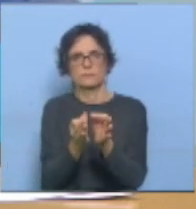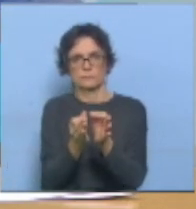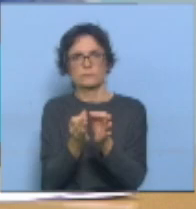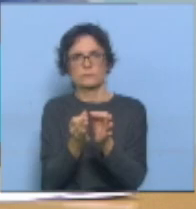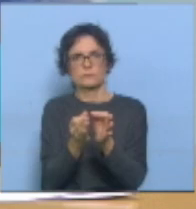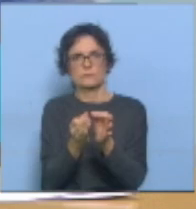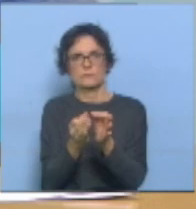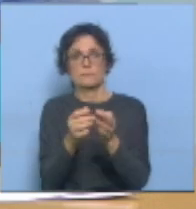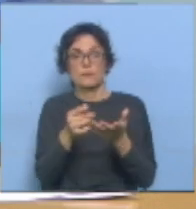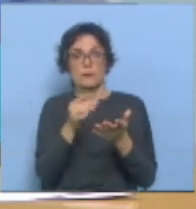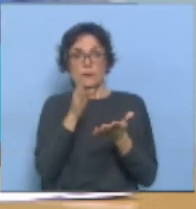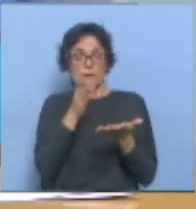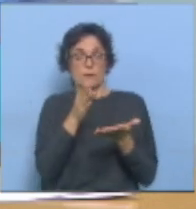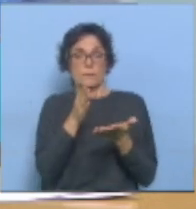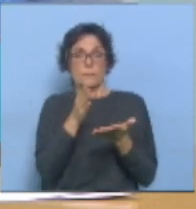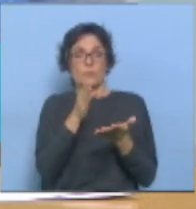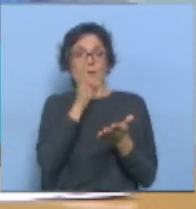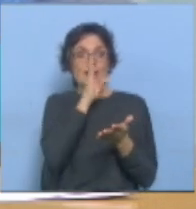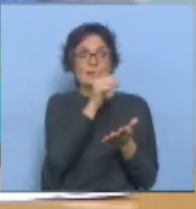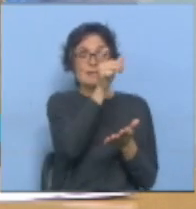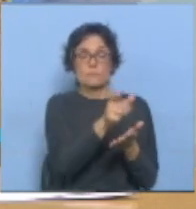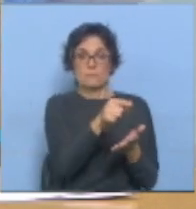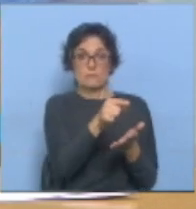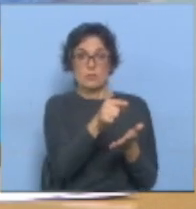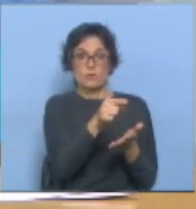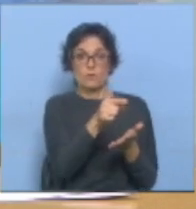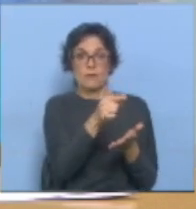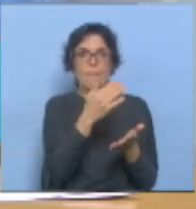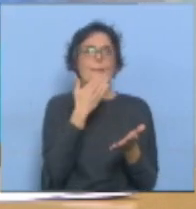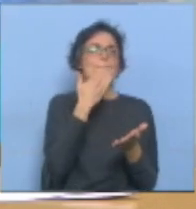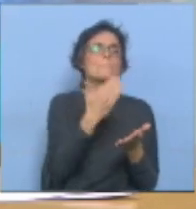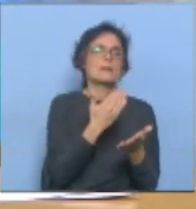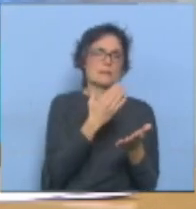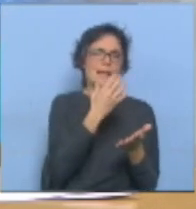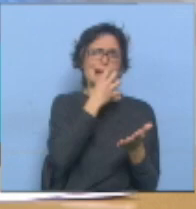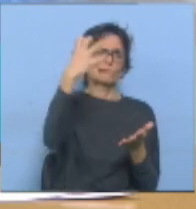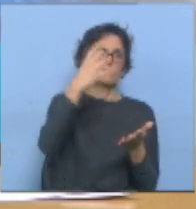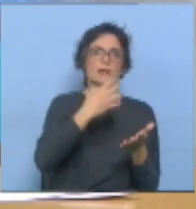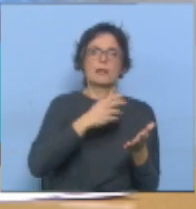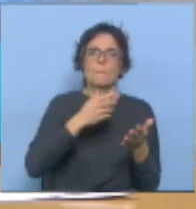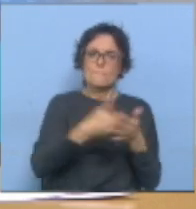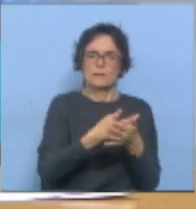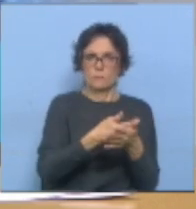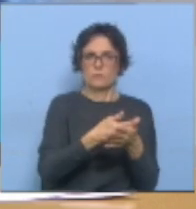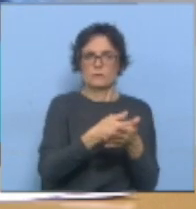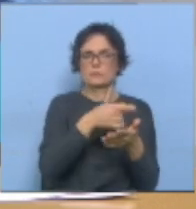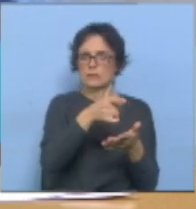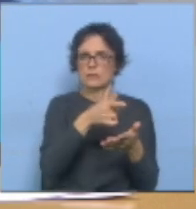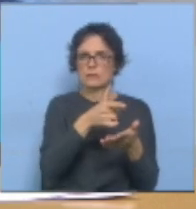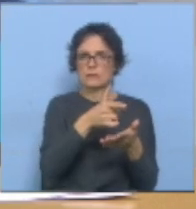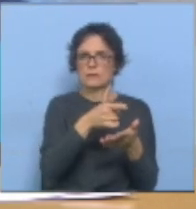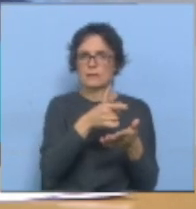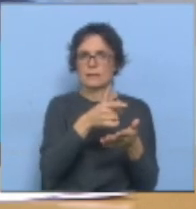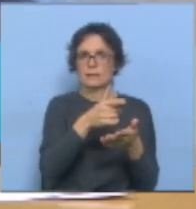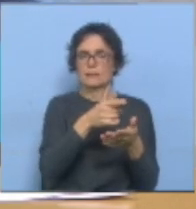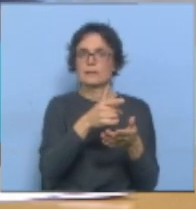grito, quando uma pessoa grita pela morte, eu acho que está a gritar pela vida, não é? Quando isso acontece,